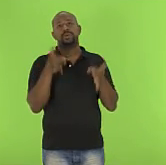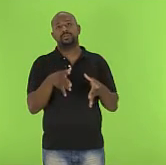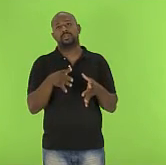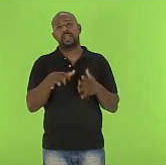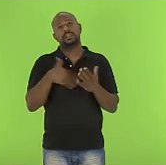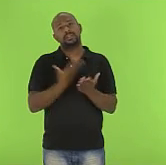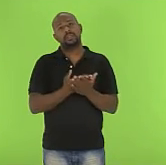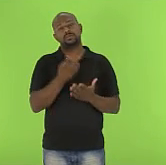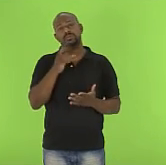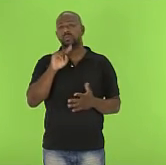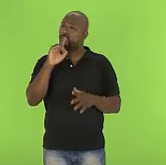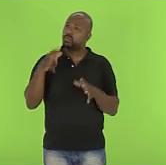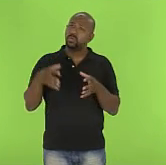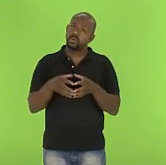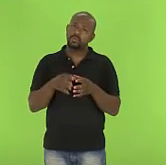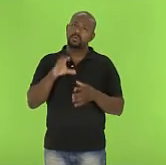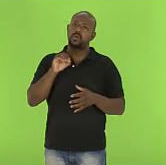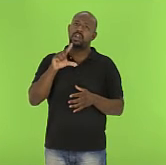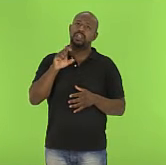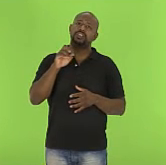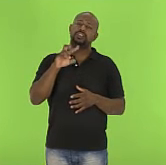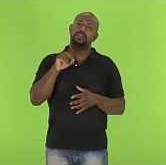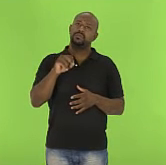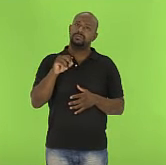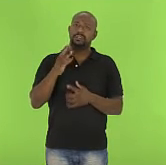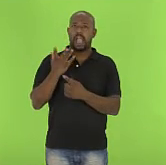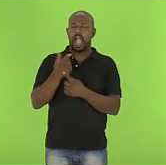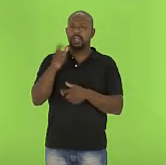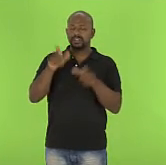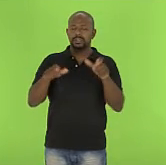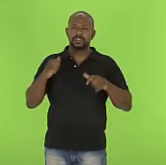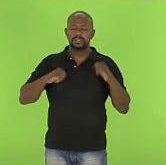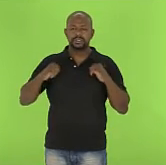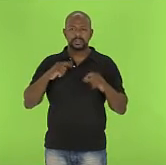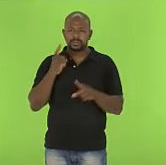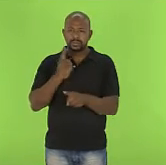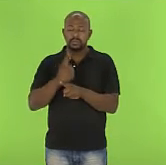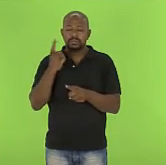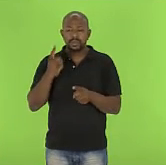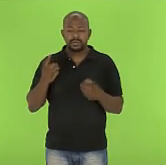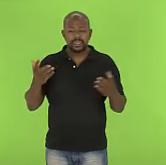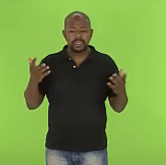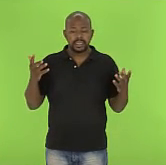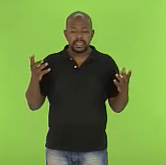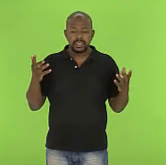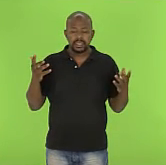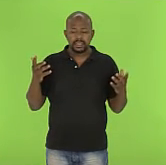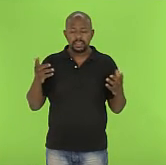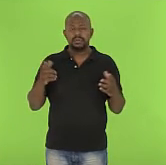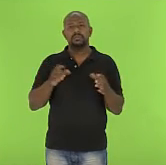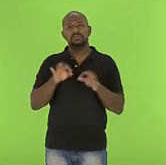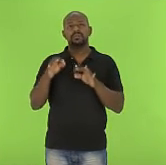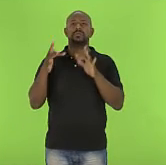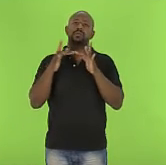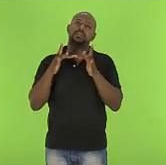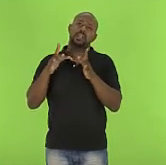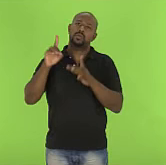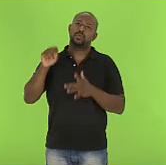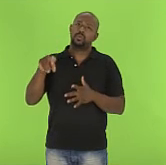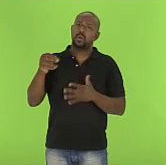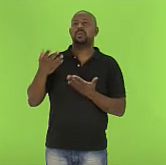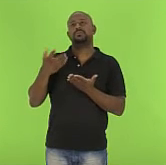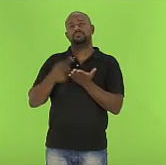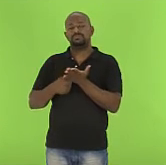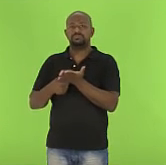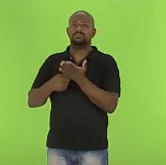abandonado, até o dia que um grupo, um coletivo de artistas descobriu e fez um contato